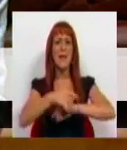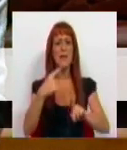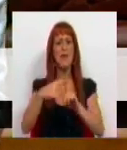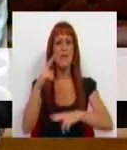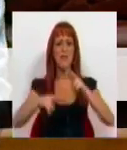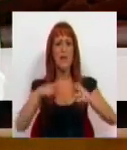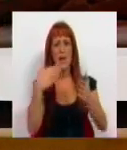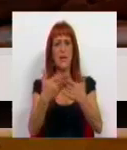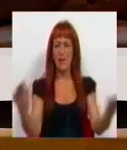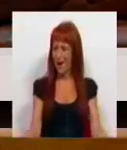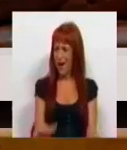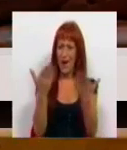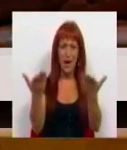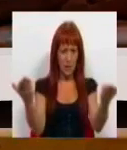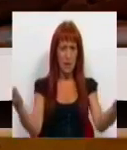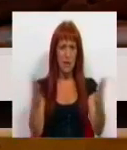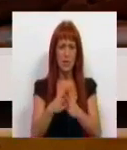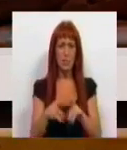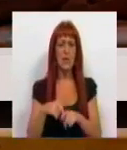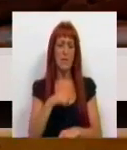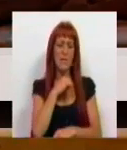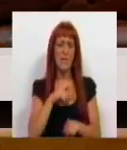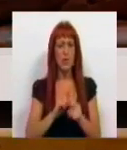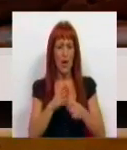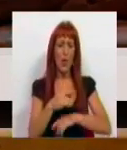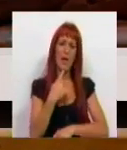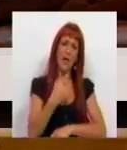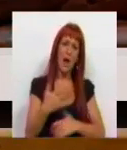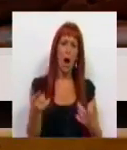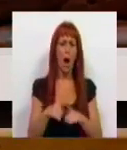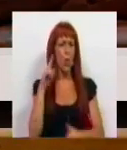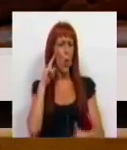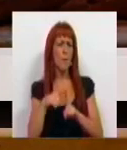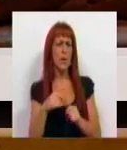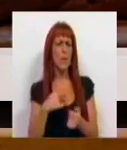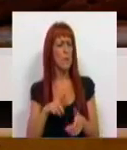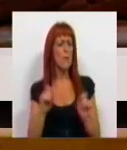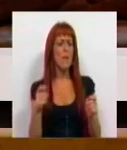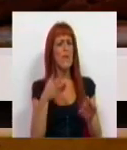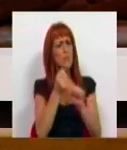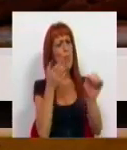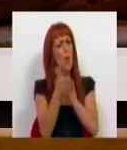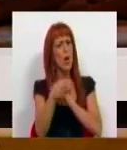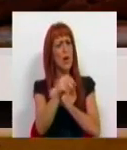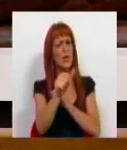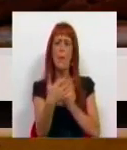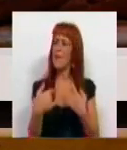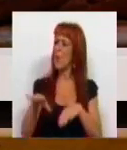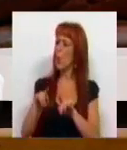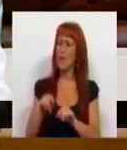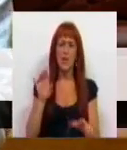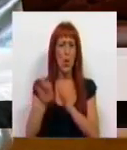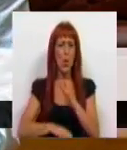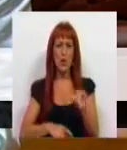benefícios fiscais. É isso, aliás, que permite que se continue a dizer que o objetivo é fomentar o emprego na região. Mas acontece que